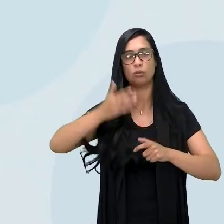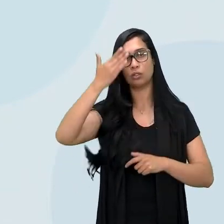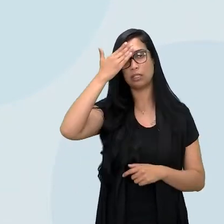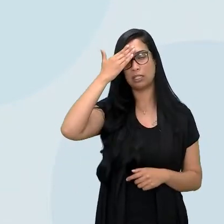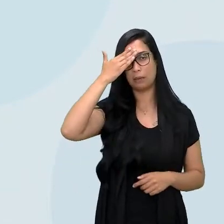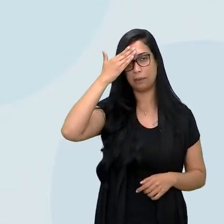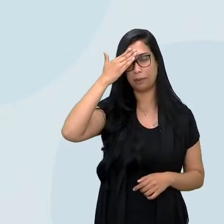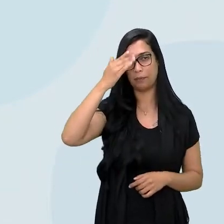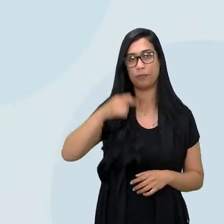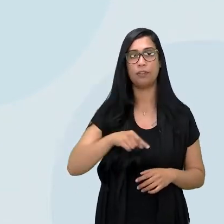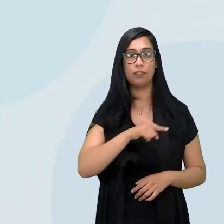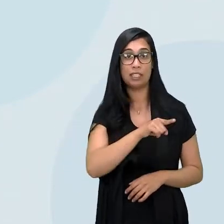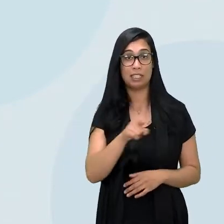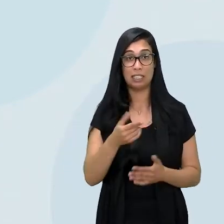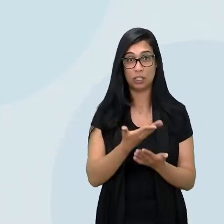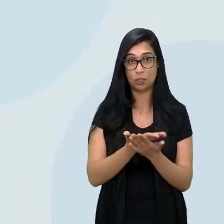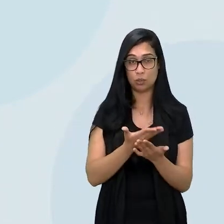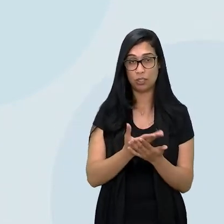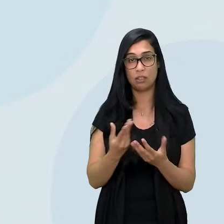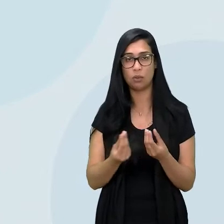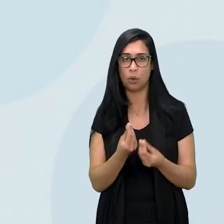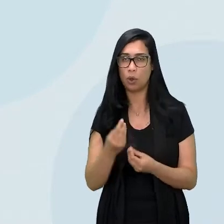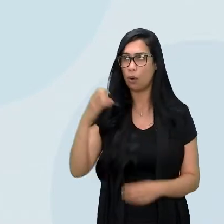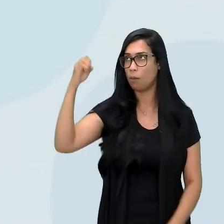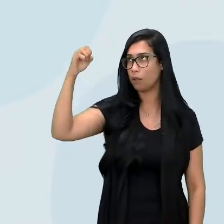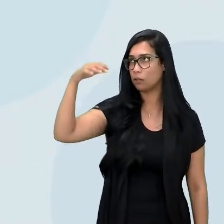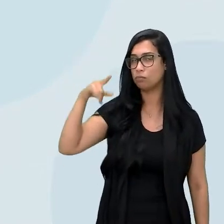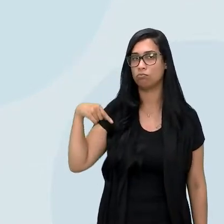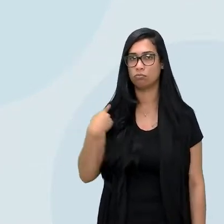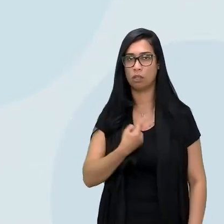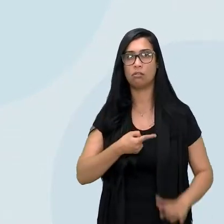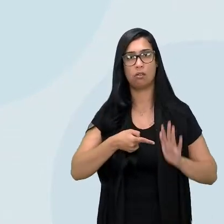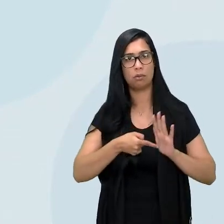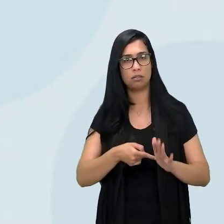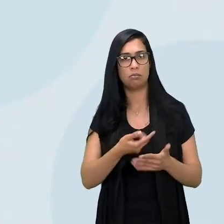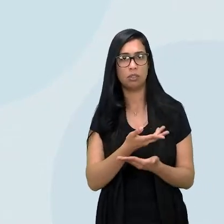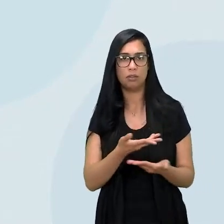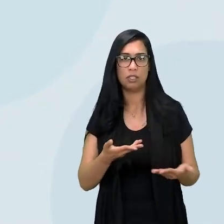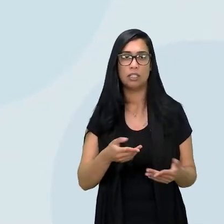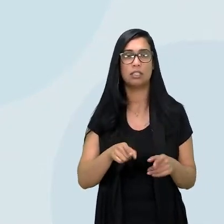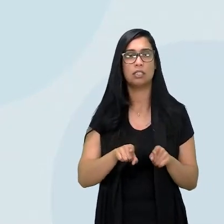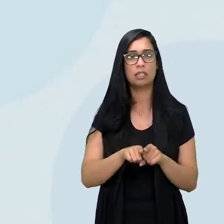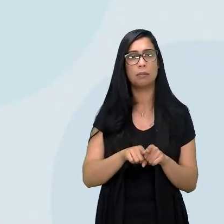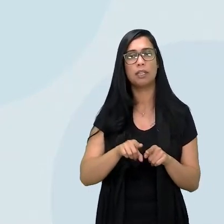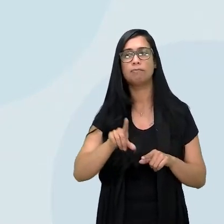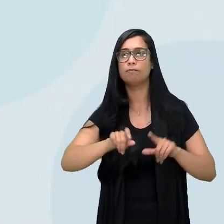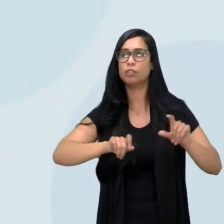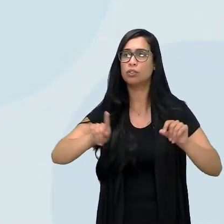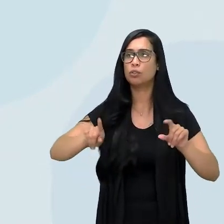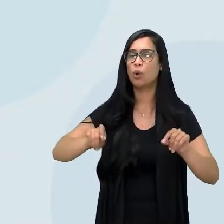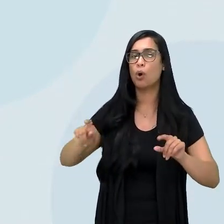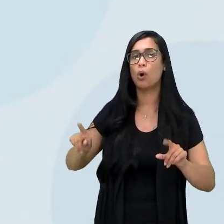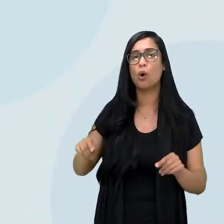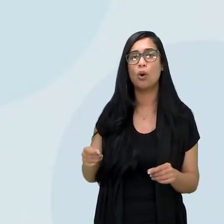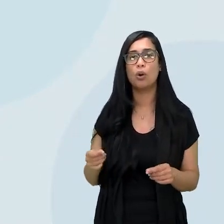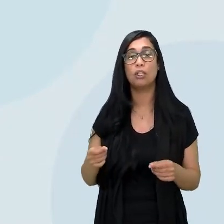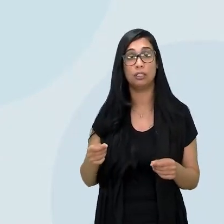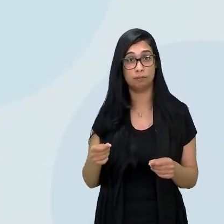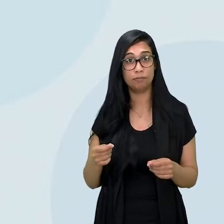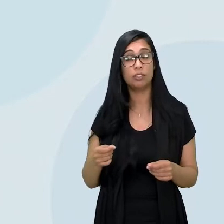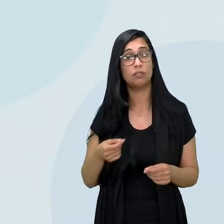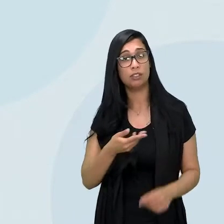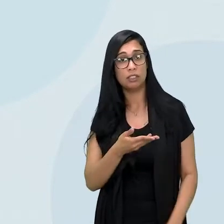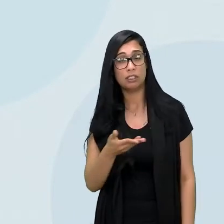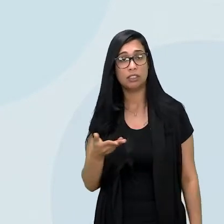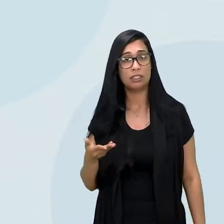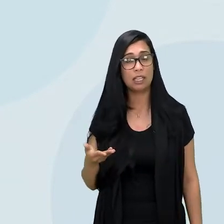está estudando o litro de luz e a gente está apresentando para vocês aqui uma alternativa de ir economizando também com as coisas que você já